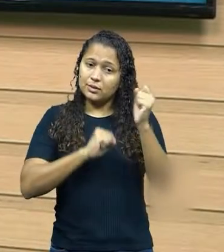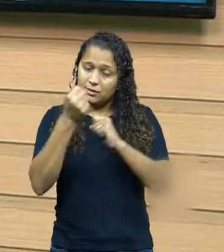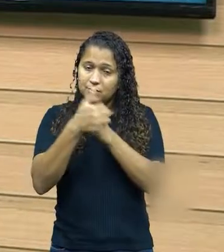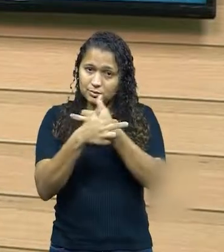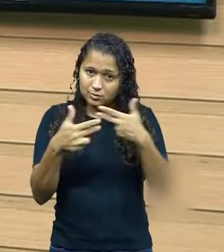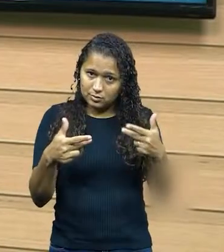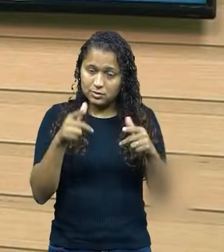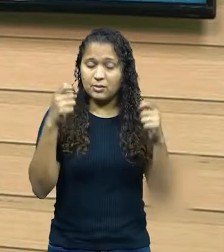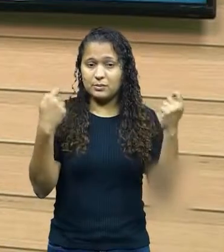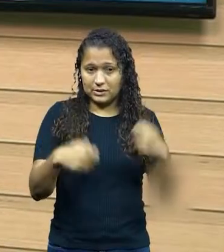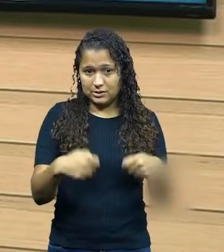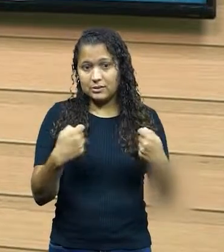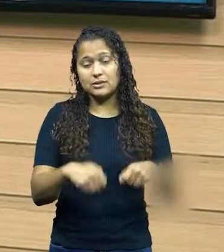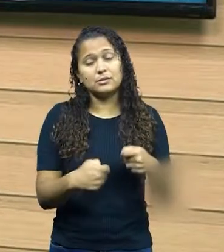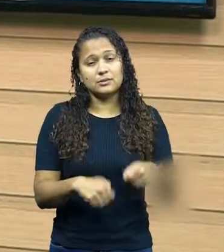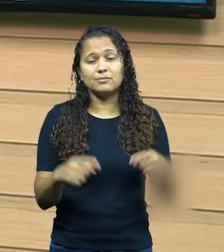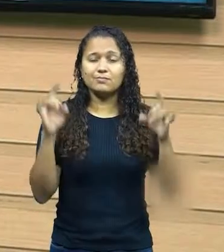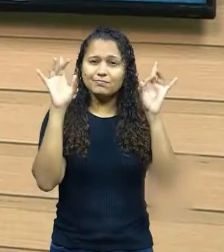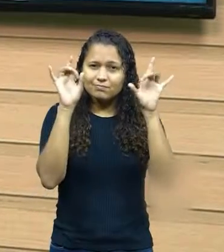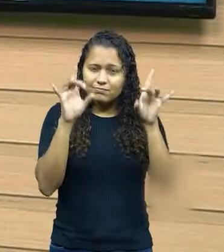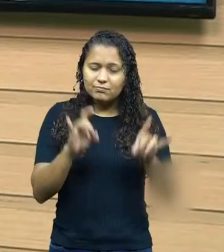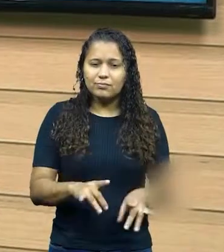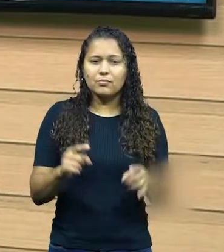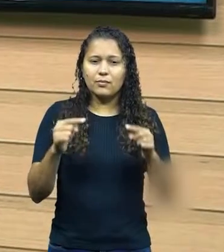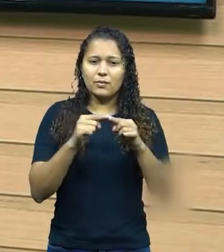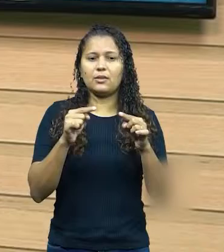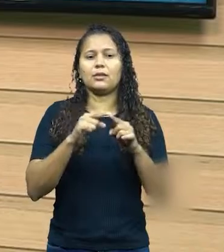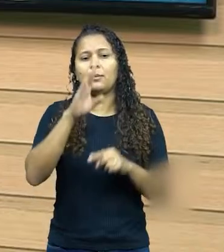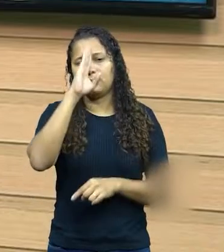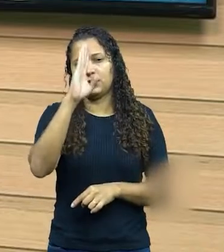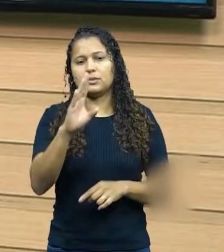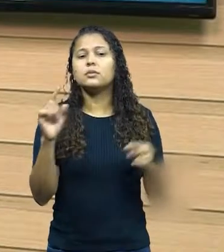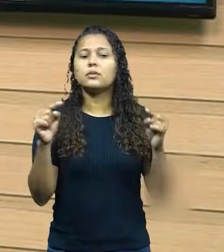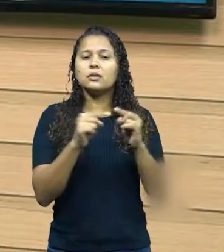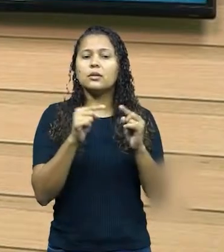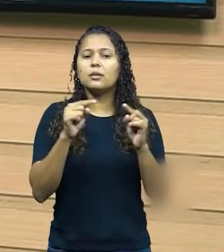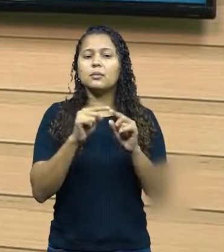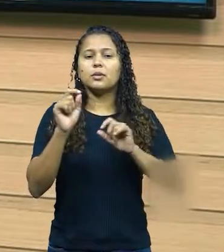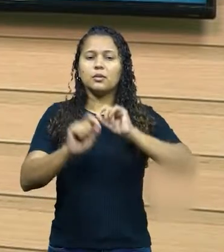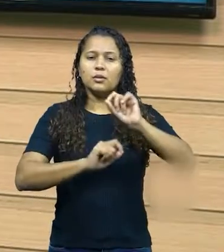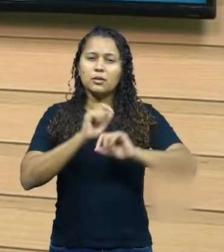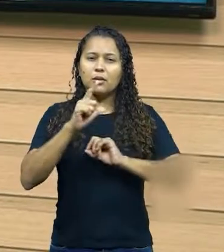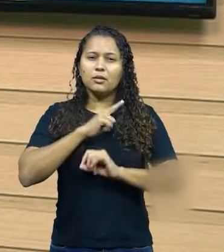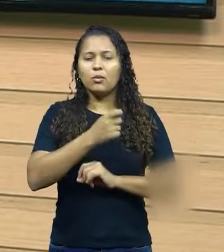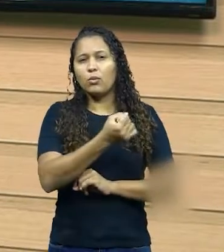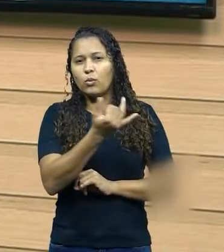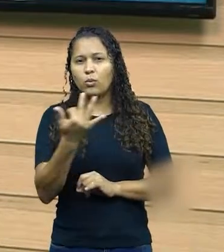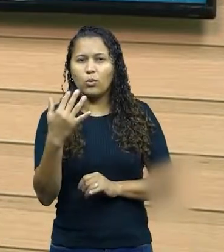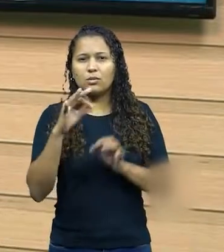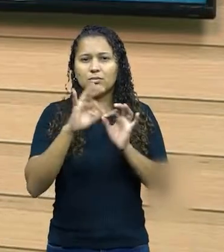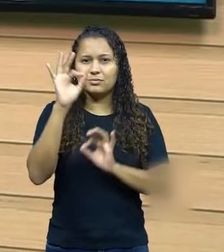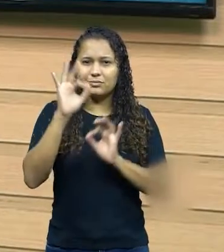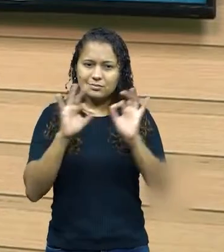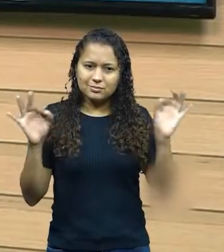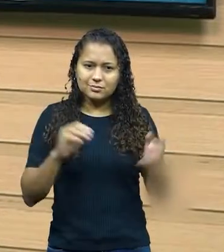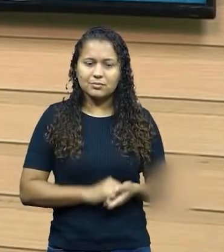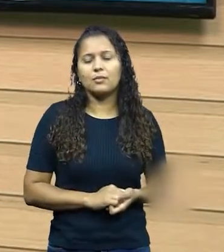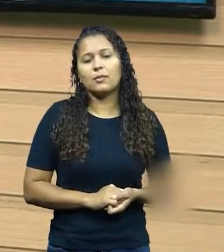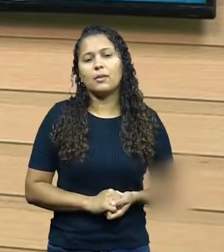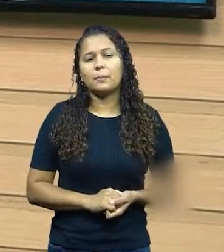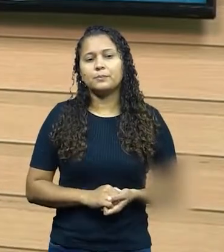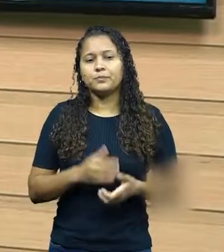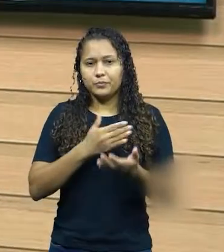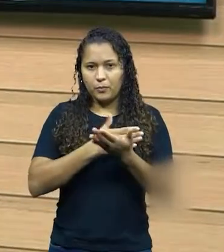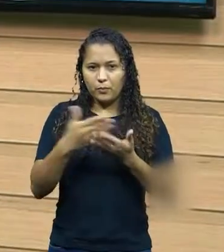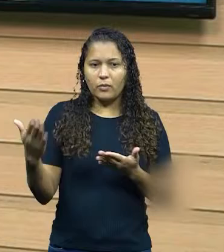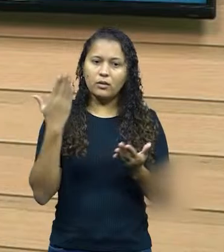necessita de algumas especificidades, principalmente em relação à quantificação métrica. Bom, vamos iniciar